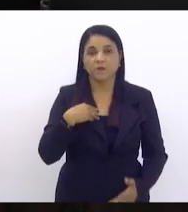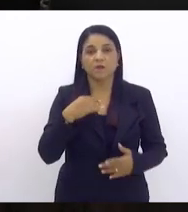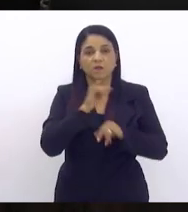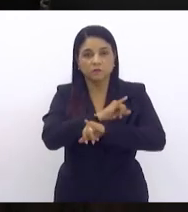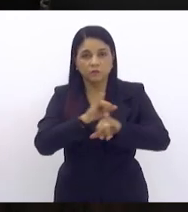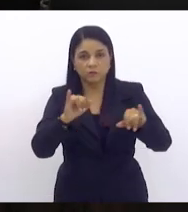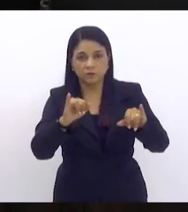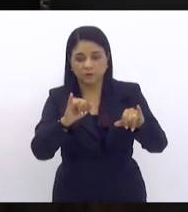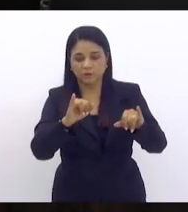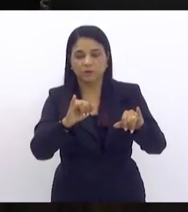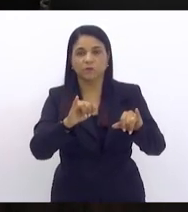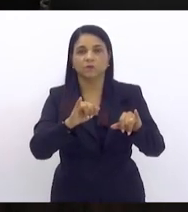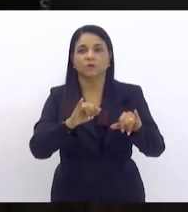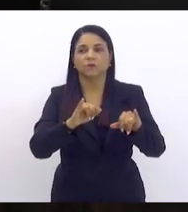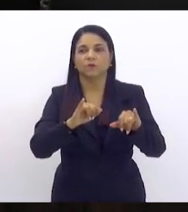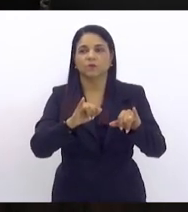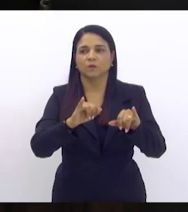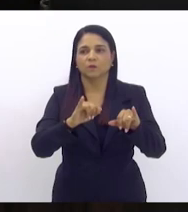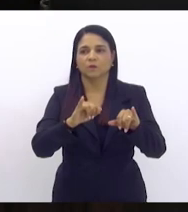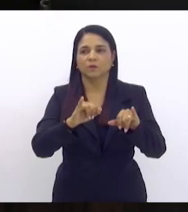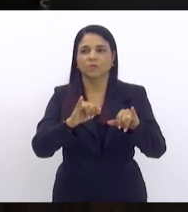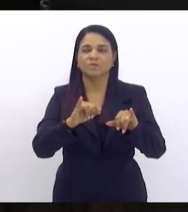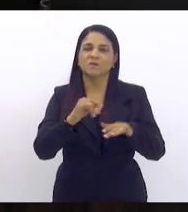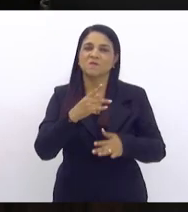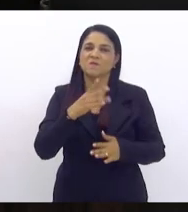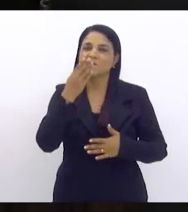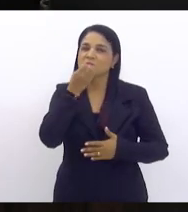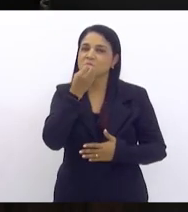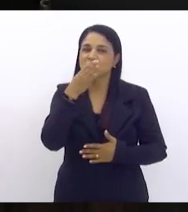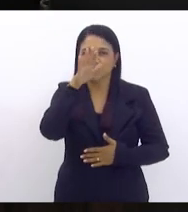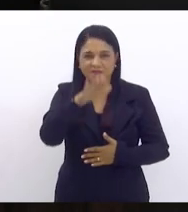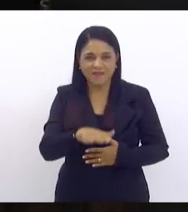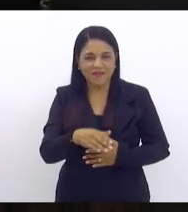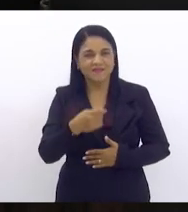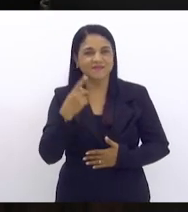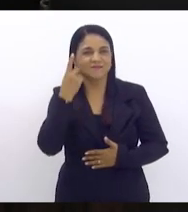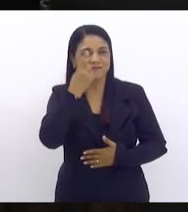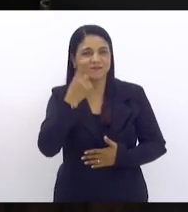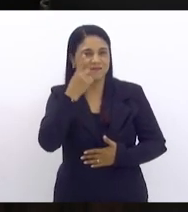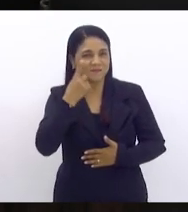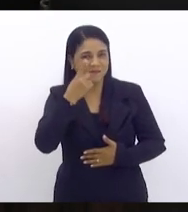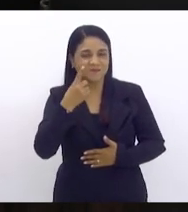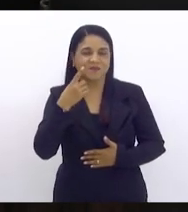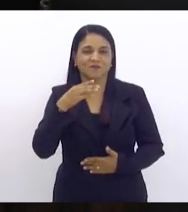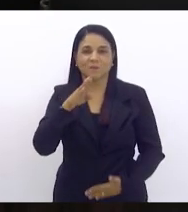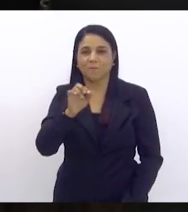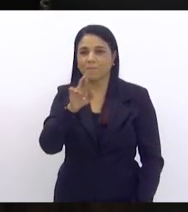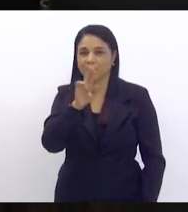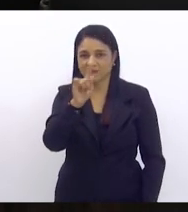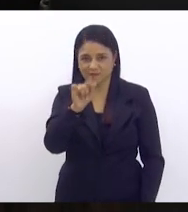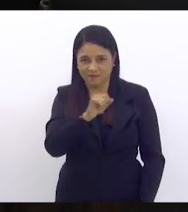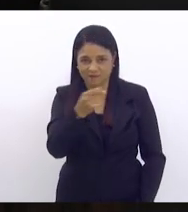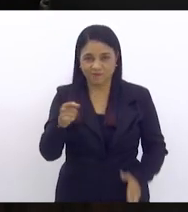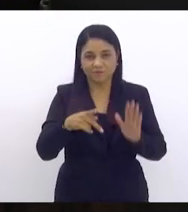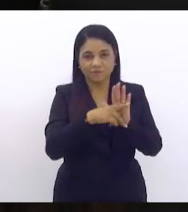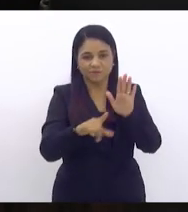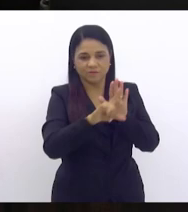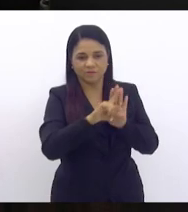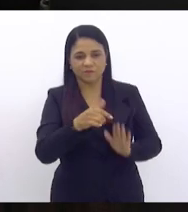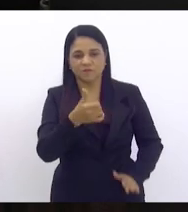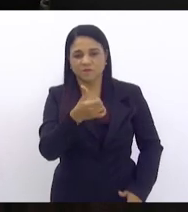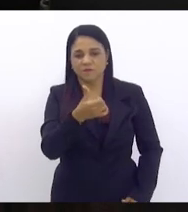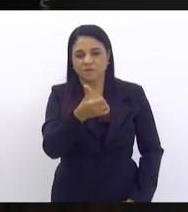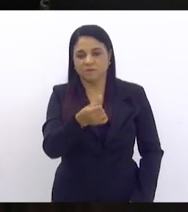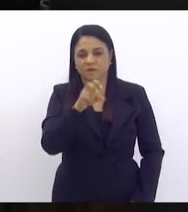Anuncio, boa tarde, nosso querido presidente Brazão. Anuncio projeto de lei número 653 de